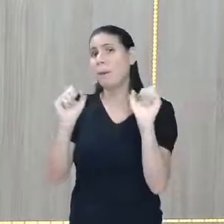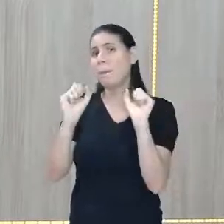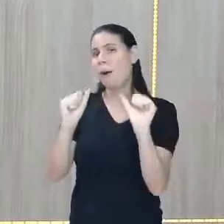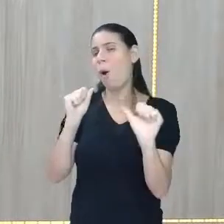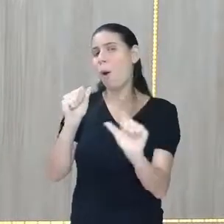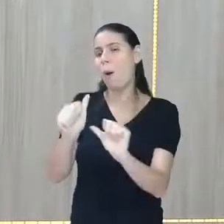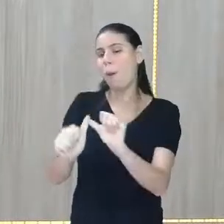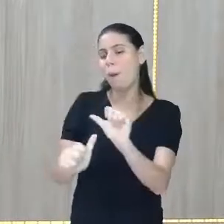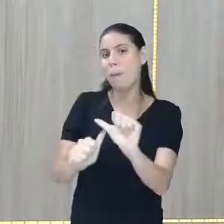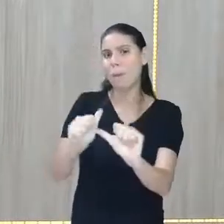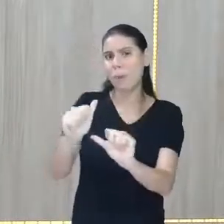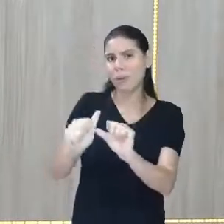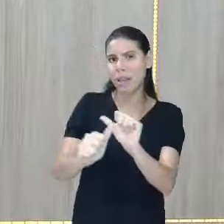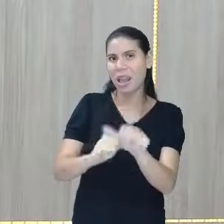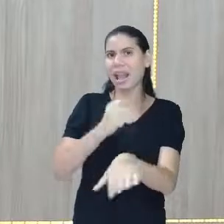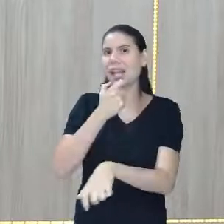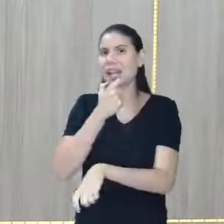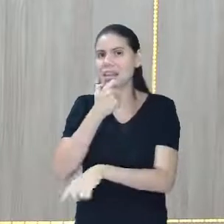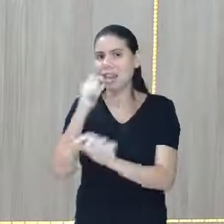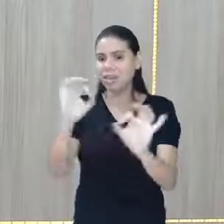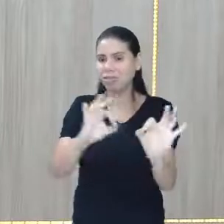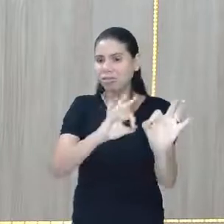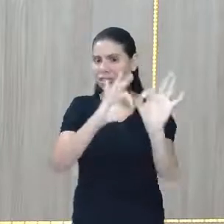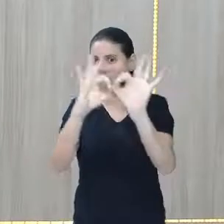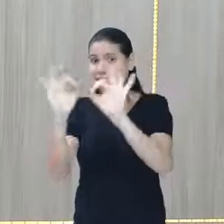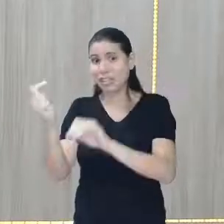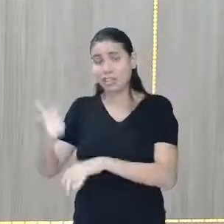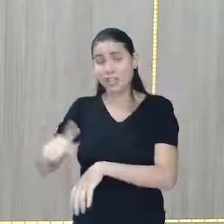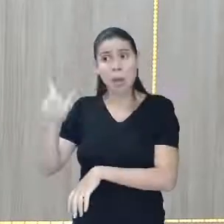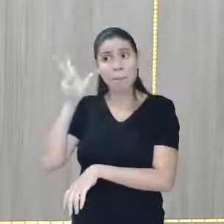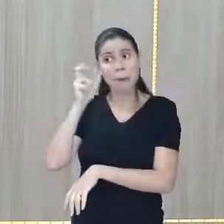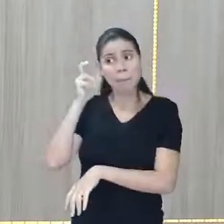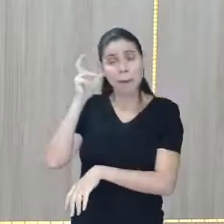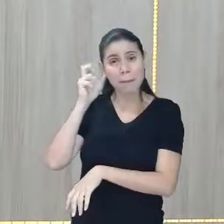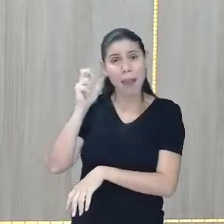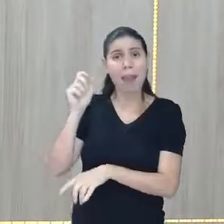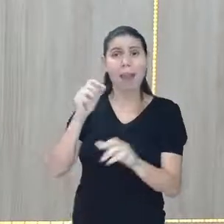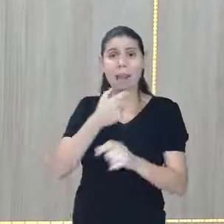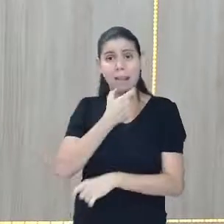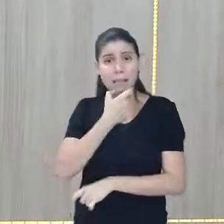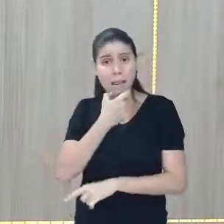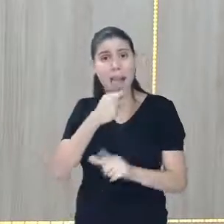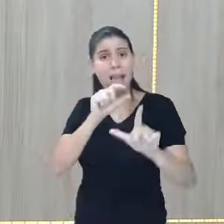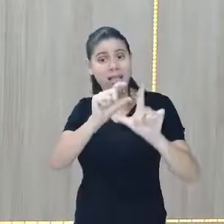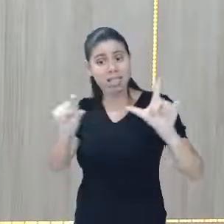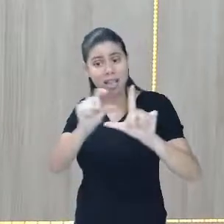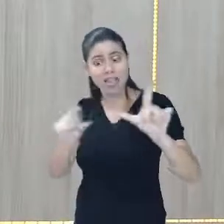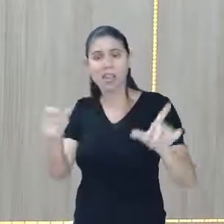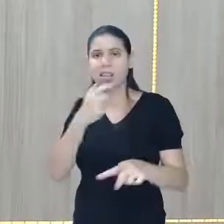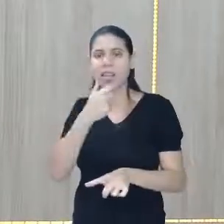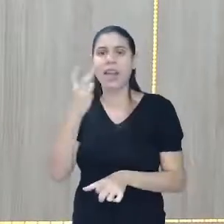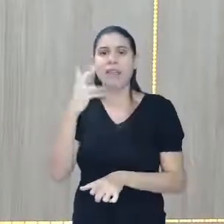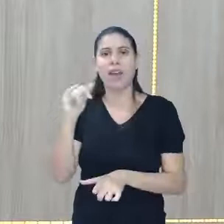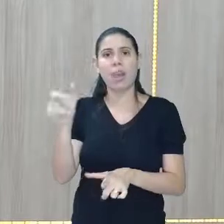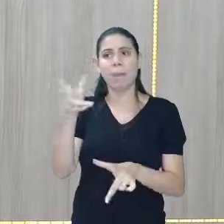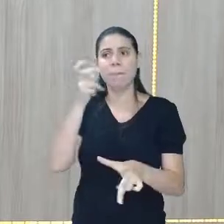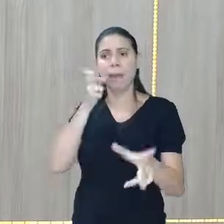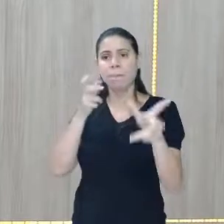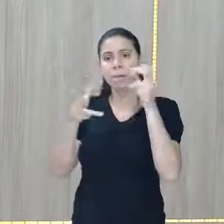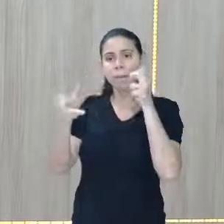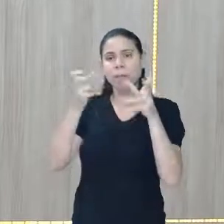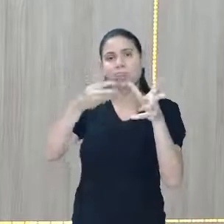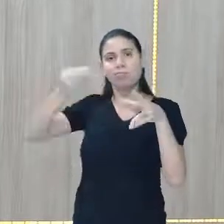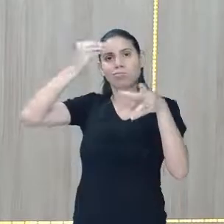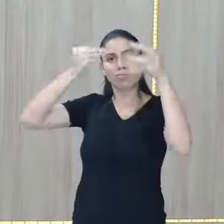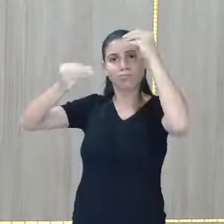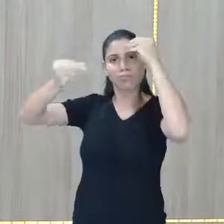roteiro todo, sabe a fala toda? Coloque em inglês, áudio em inglês, legenda em inglês. E aí você vai faturar e capitalizar todo aquele